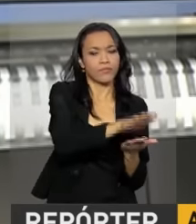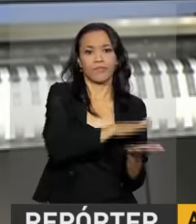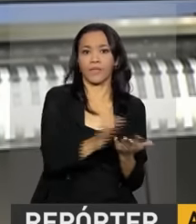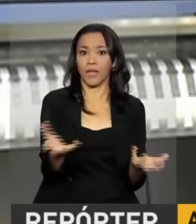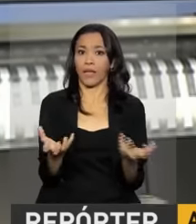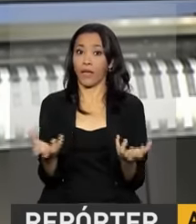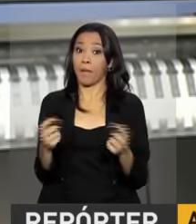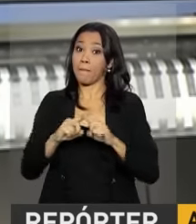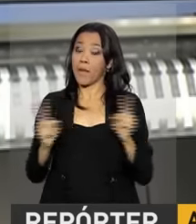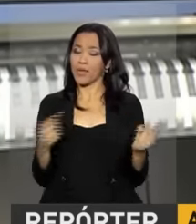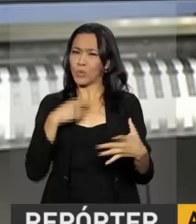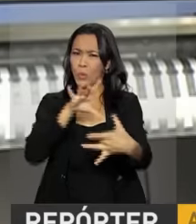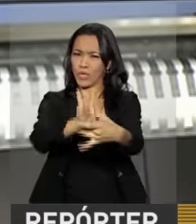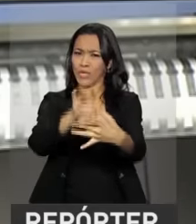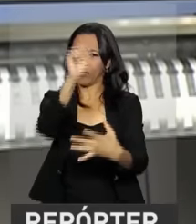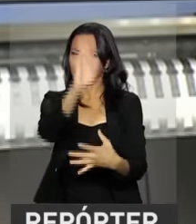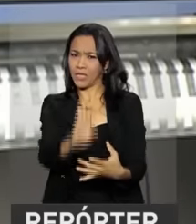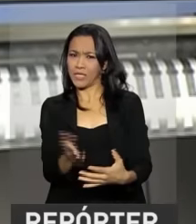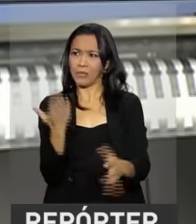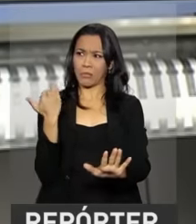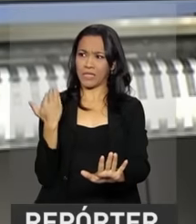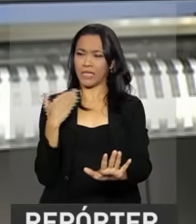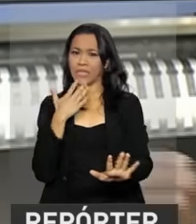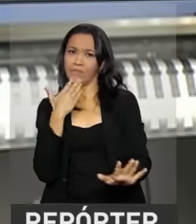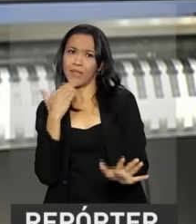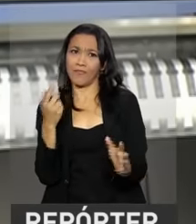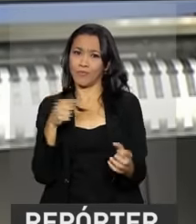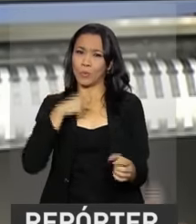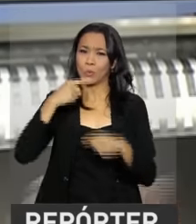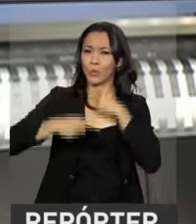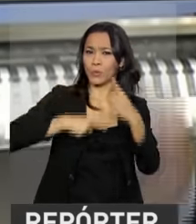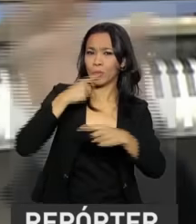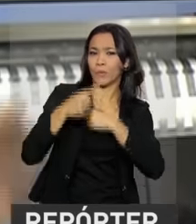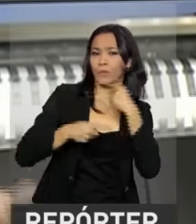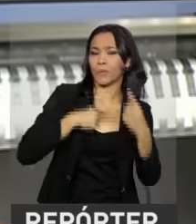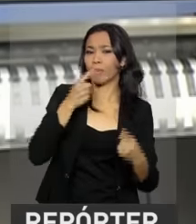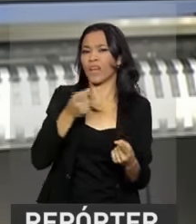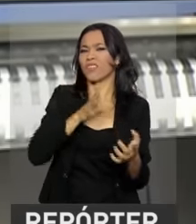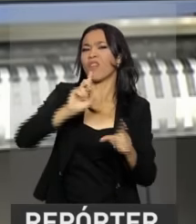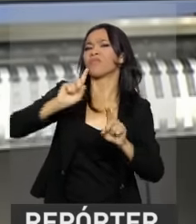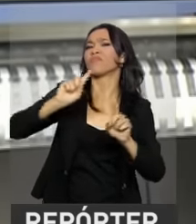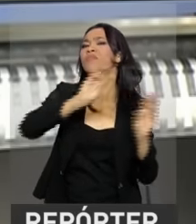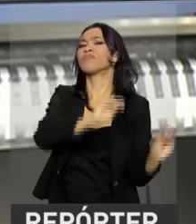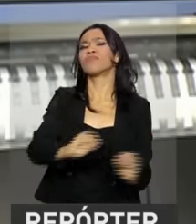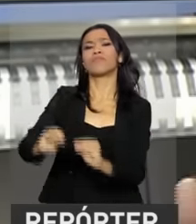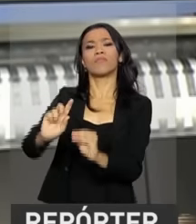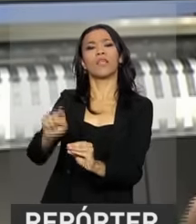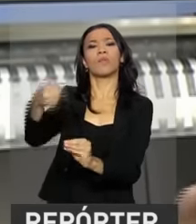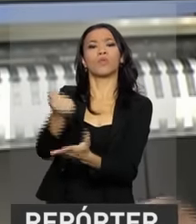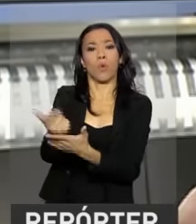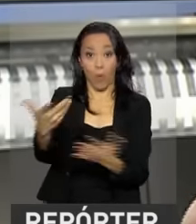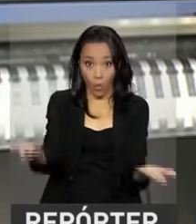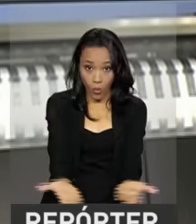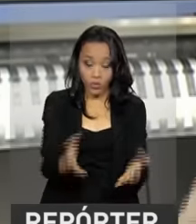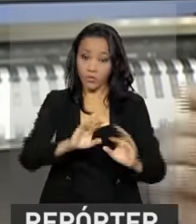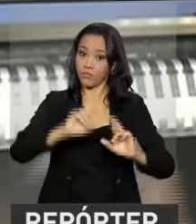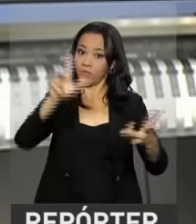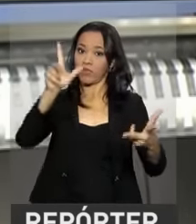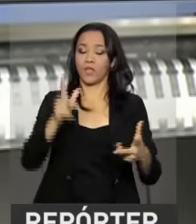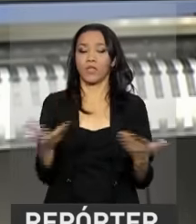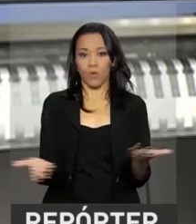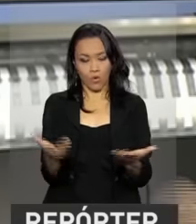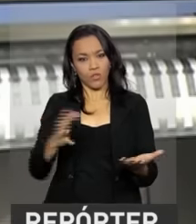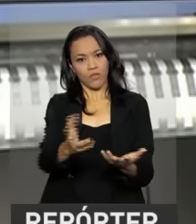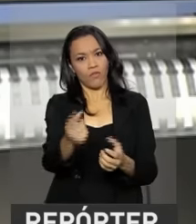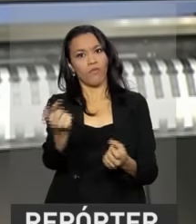com um cenário tão instável como estávamos passando, decidia postergar. E hoje não, hoje com esse cenário um pouco mais estável,